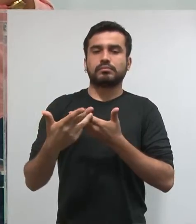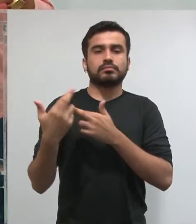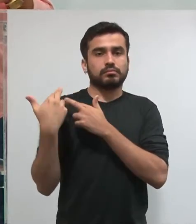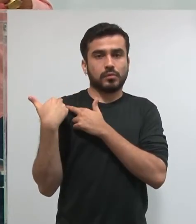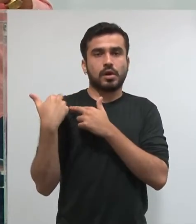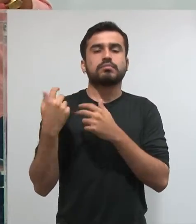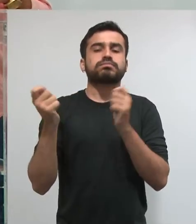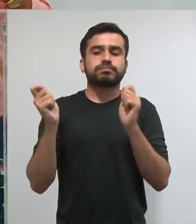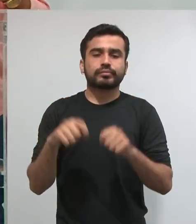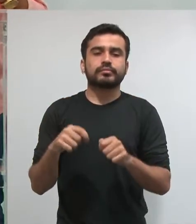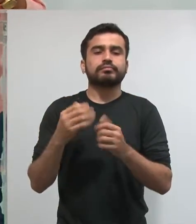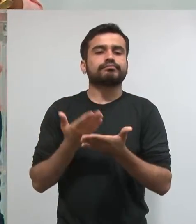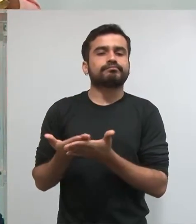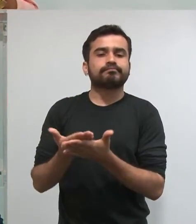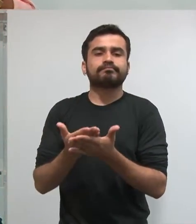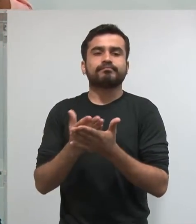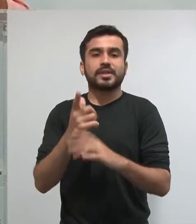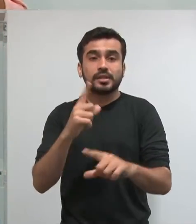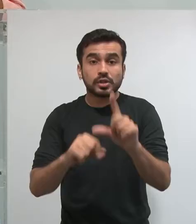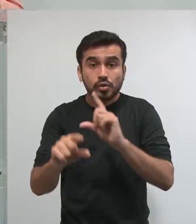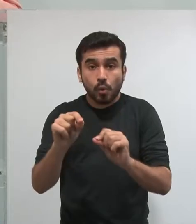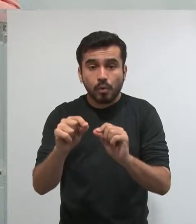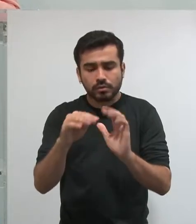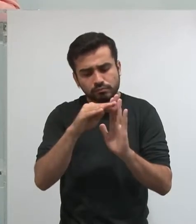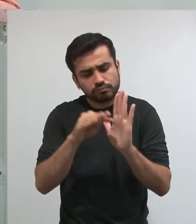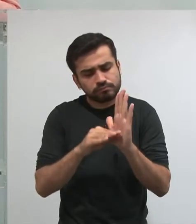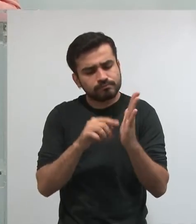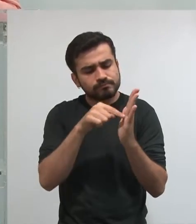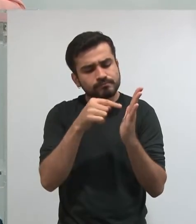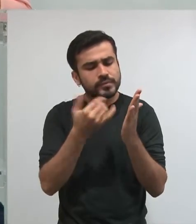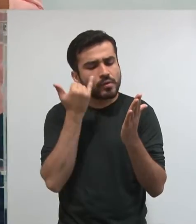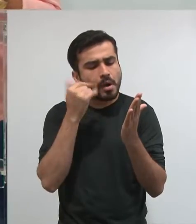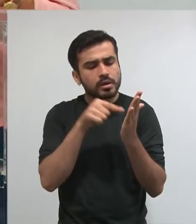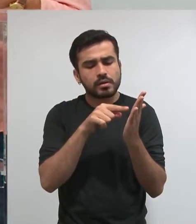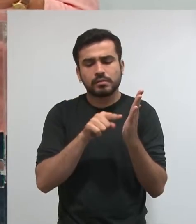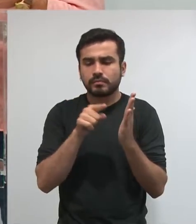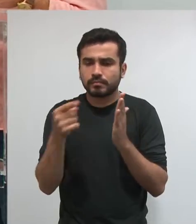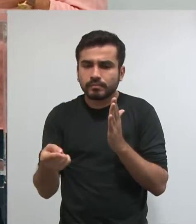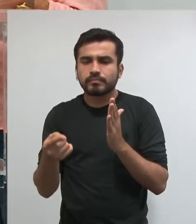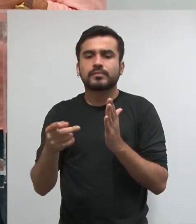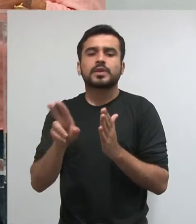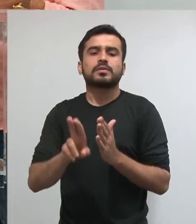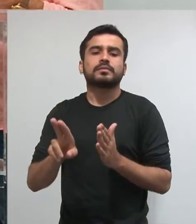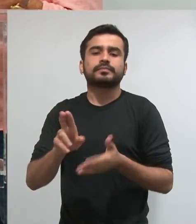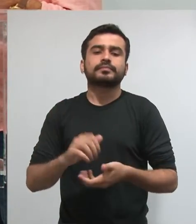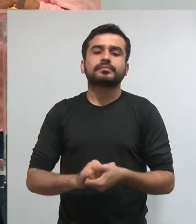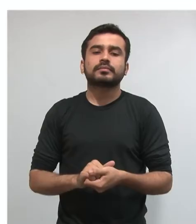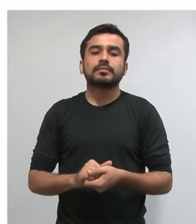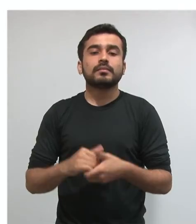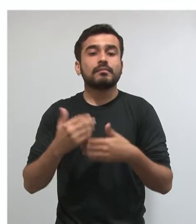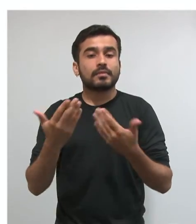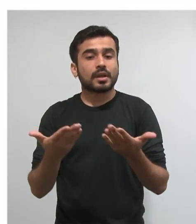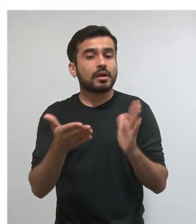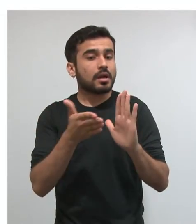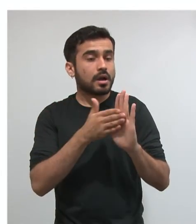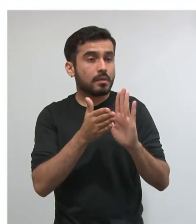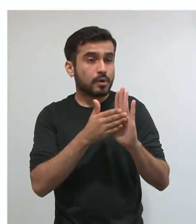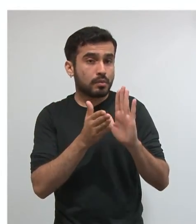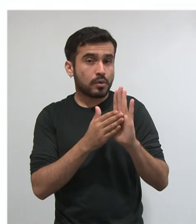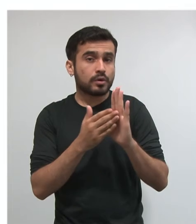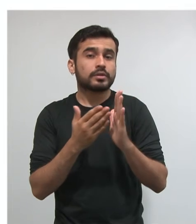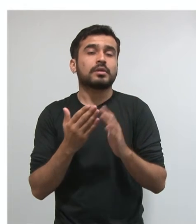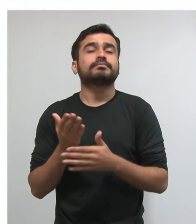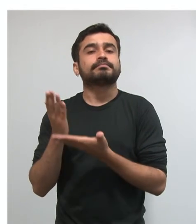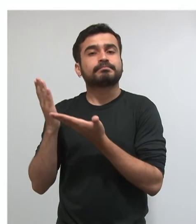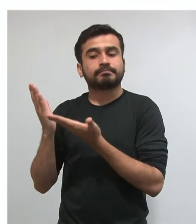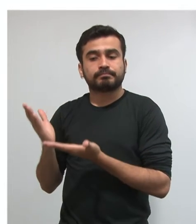análise e tomada de decisão a partir dos dados disponíveis. E a gente traz, então, uma proposta em relação a essa organização,